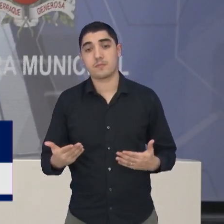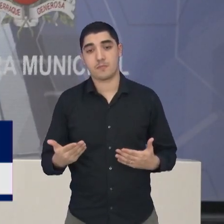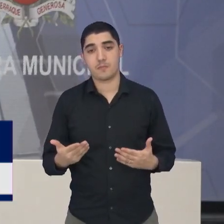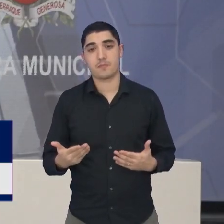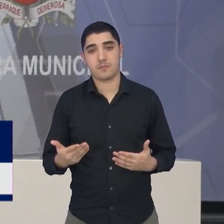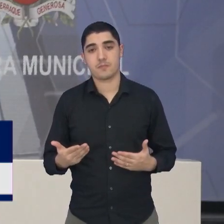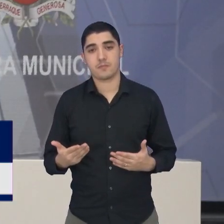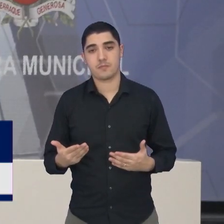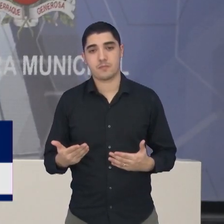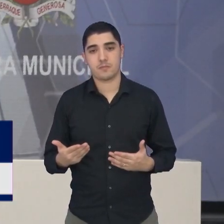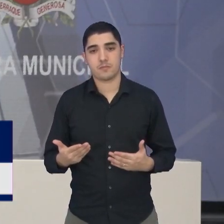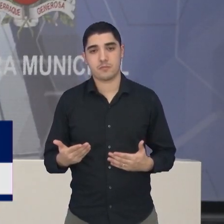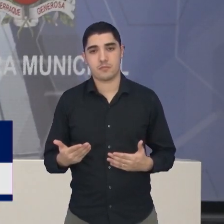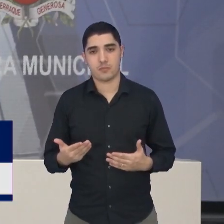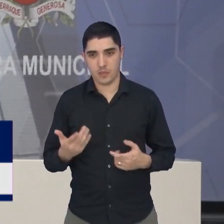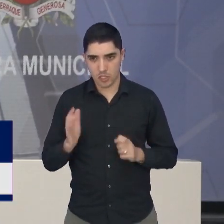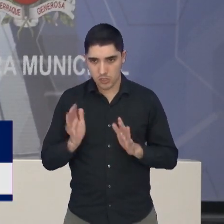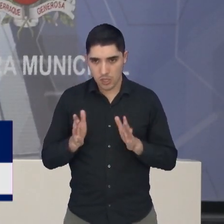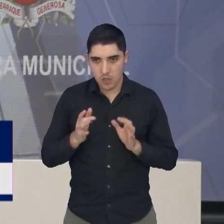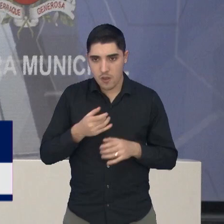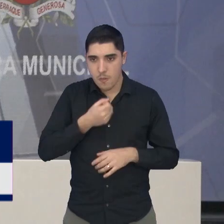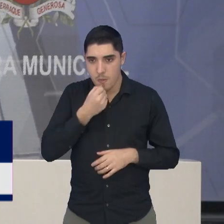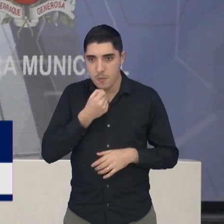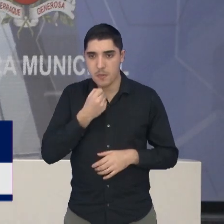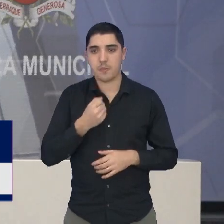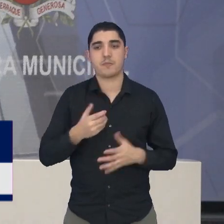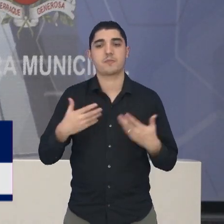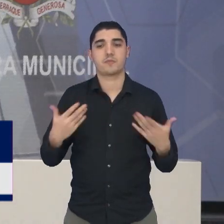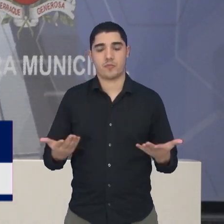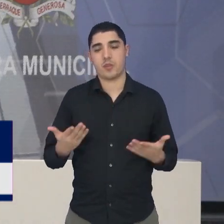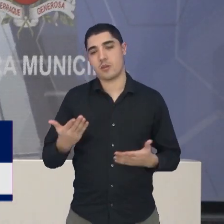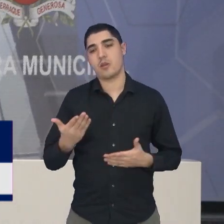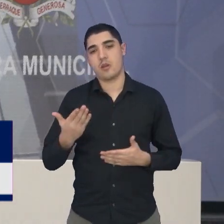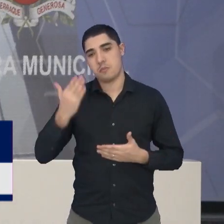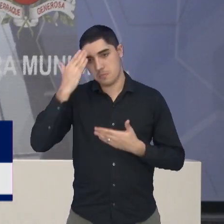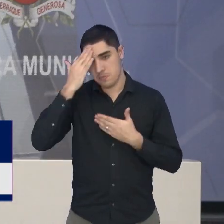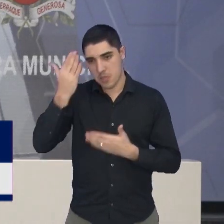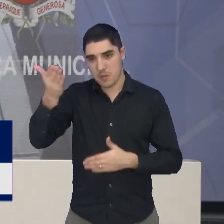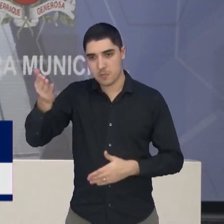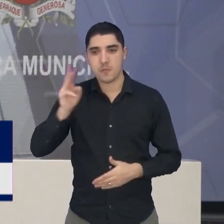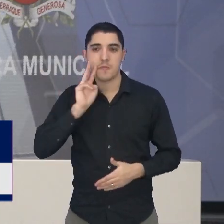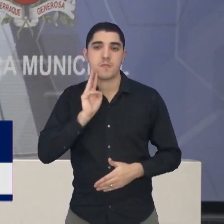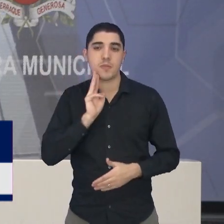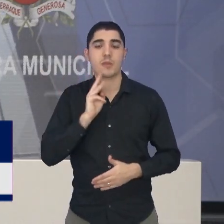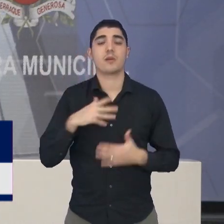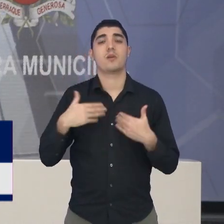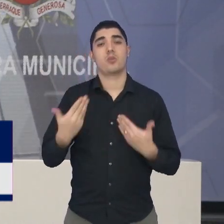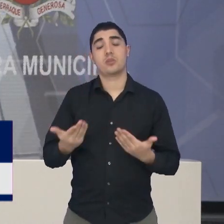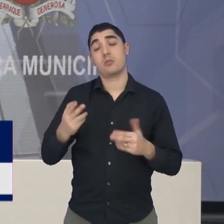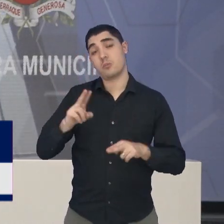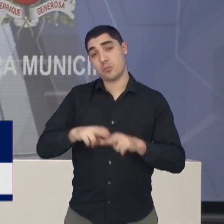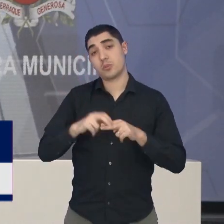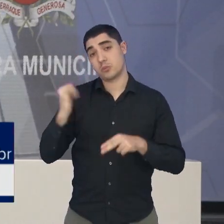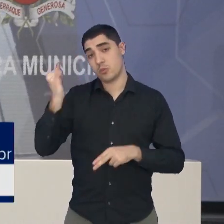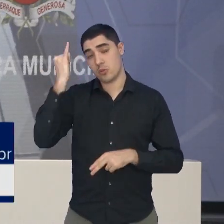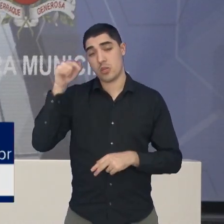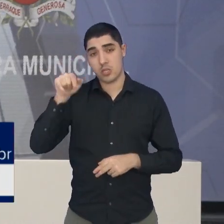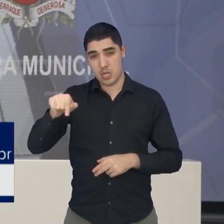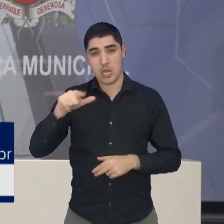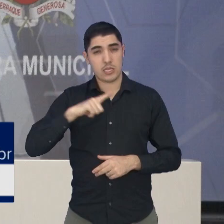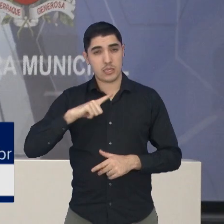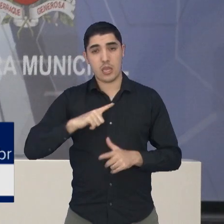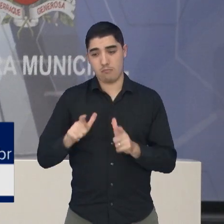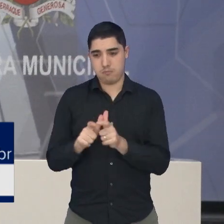Entrou? Acho que não. Tá. Obrigado, Walter. E importante esse também, que o adensamento geográfico, o aumento